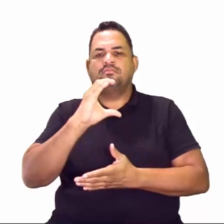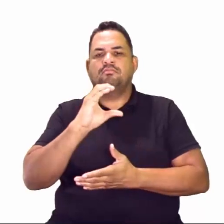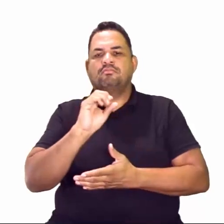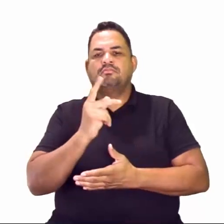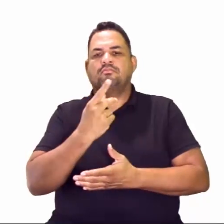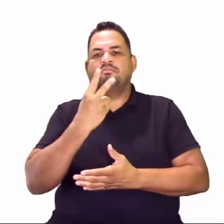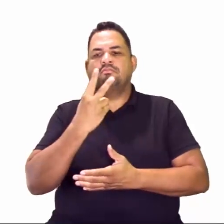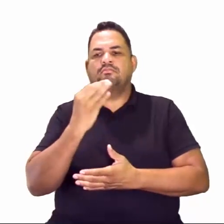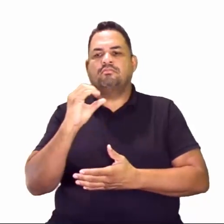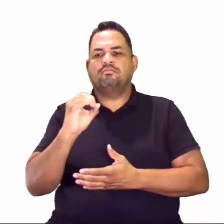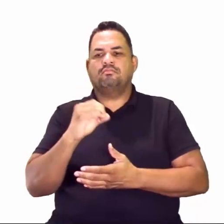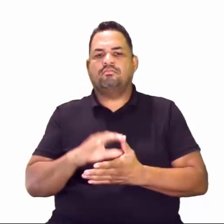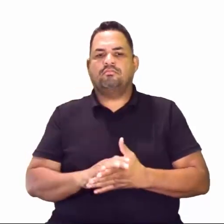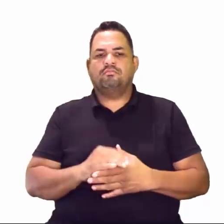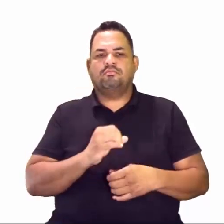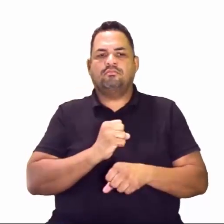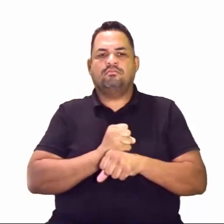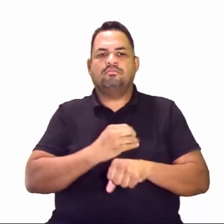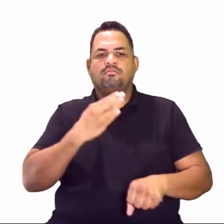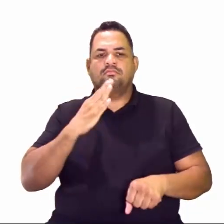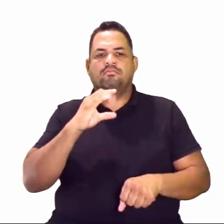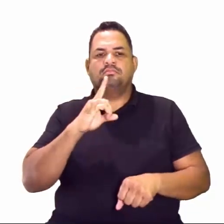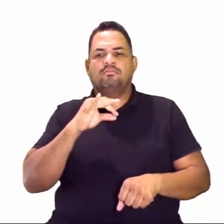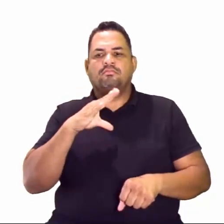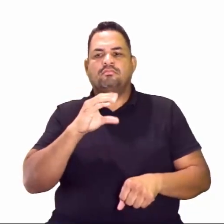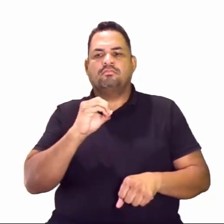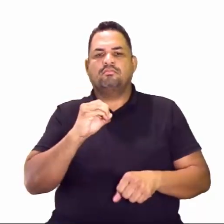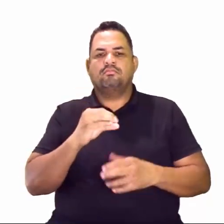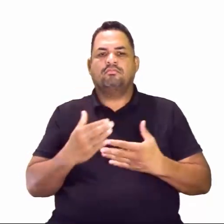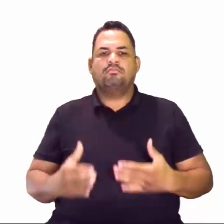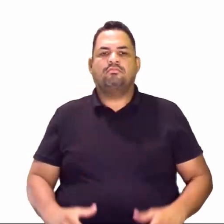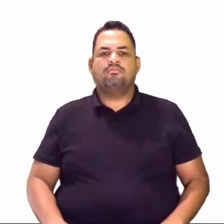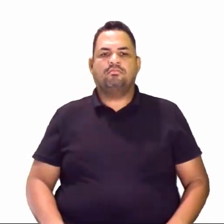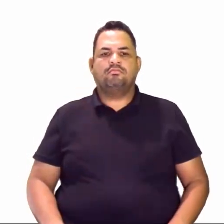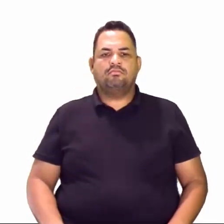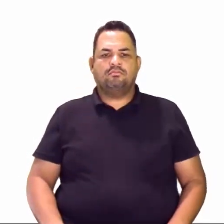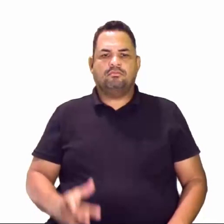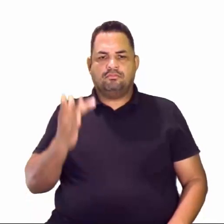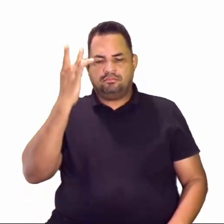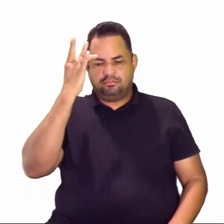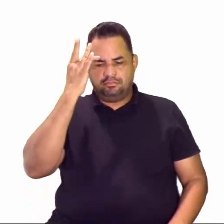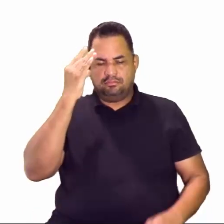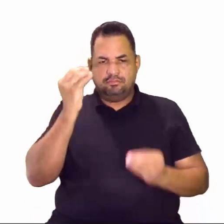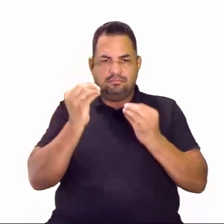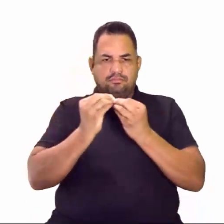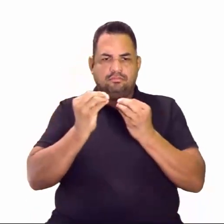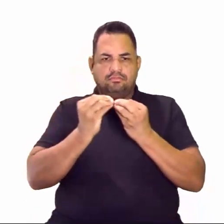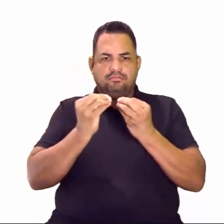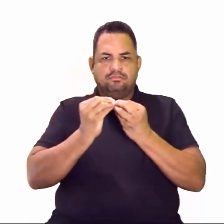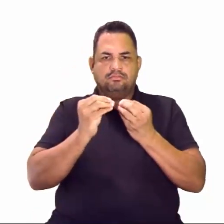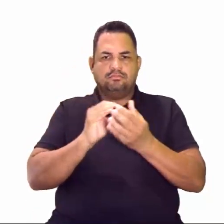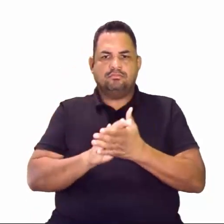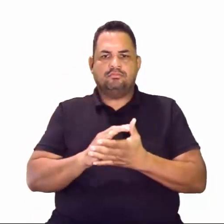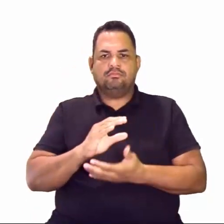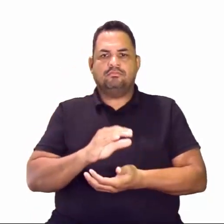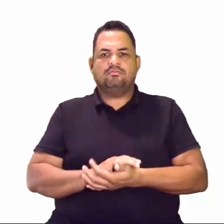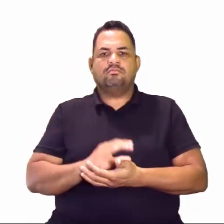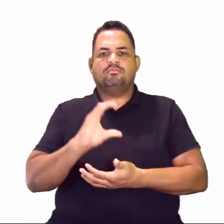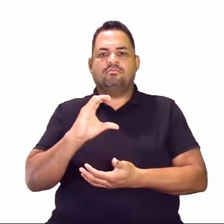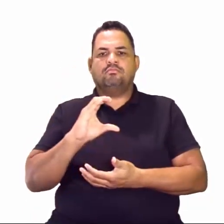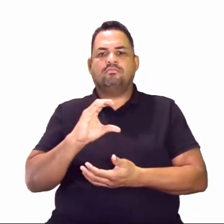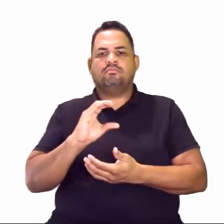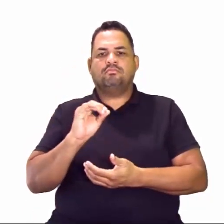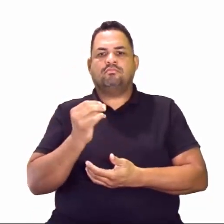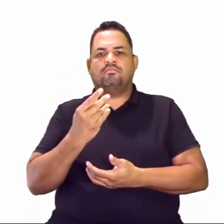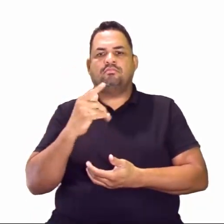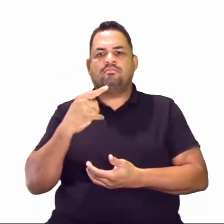CH2O. O ácido acético. No ácido acético, a fórmula molecular C2H4O2. Então,